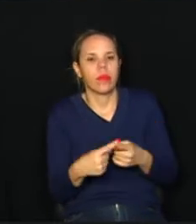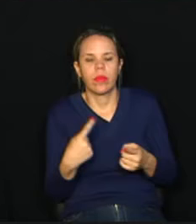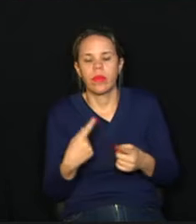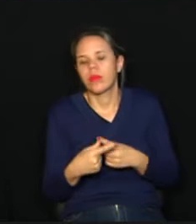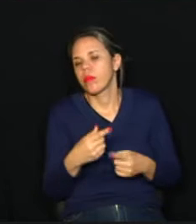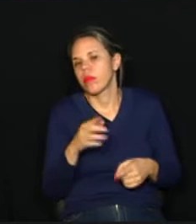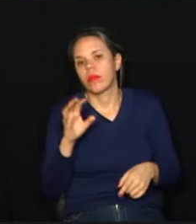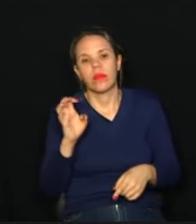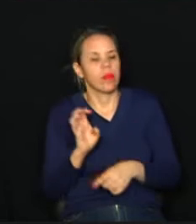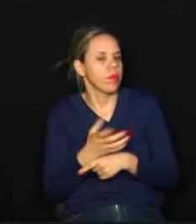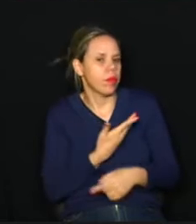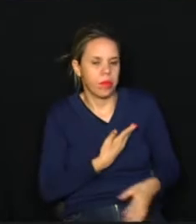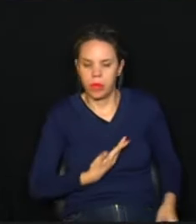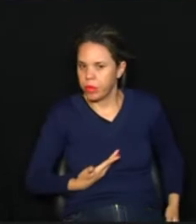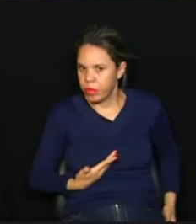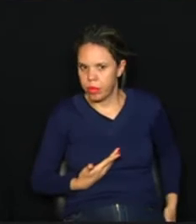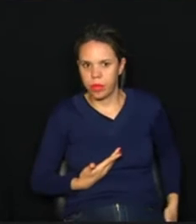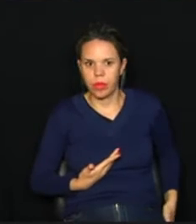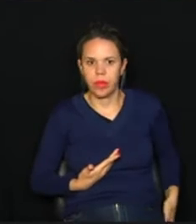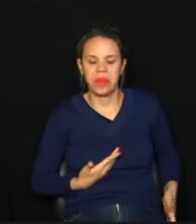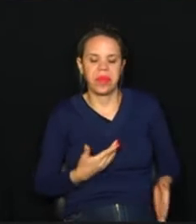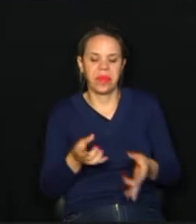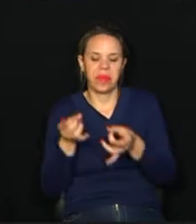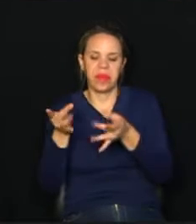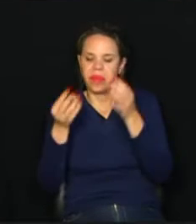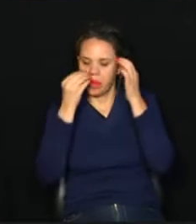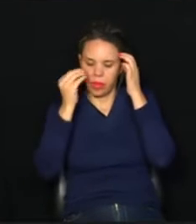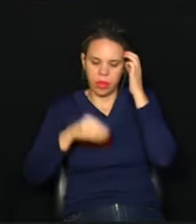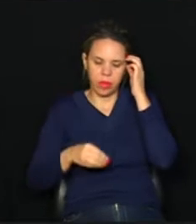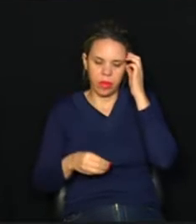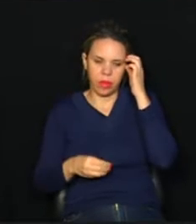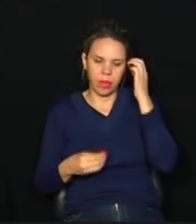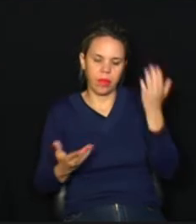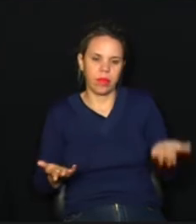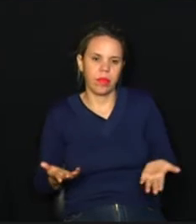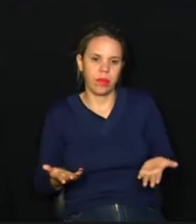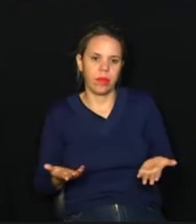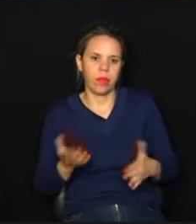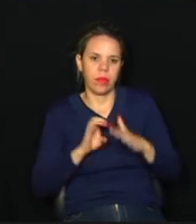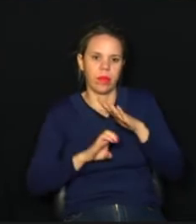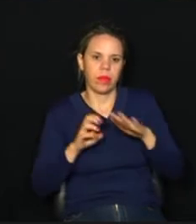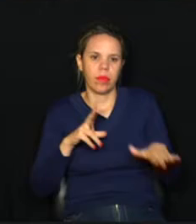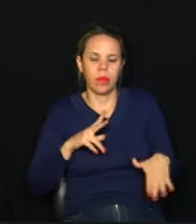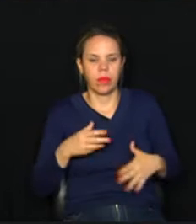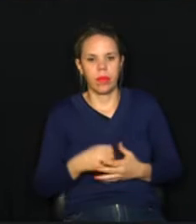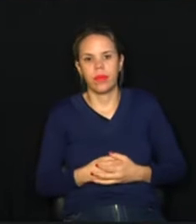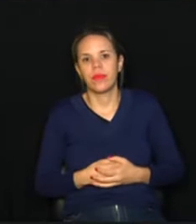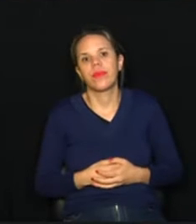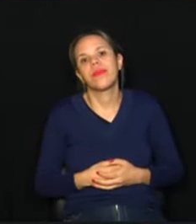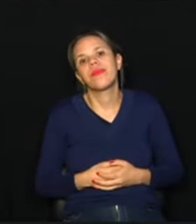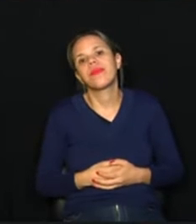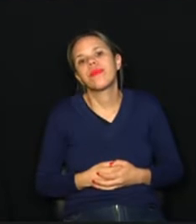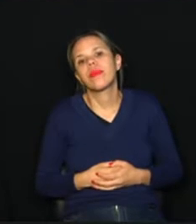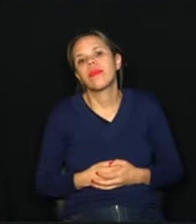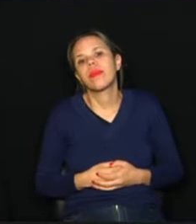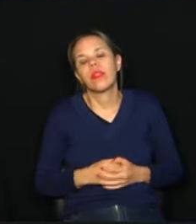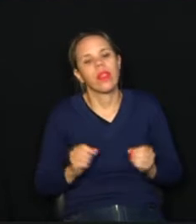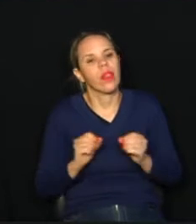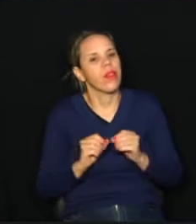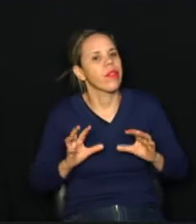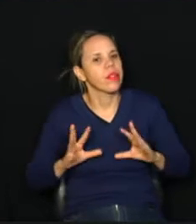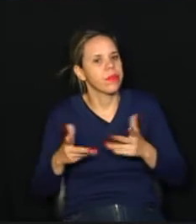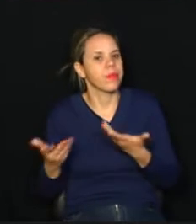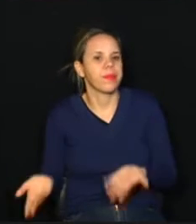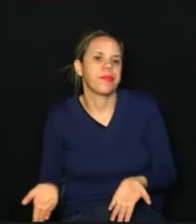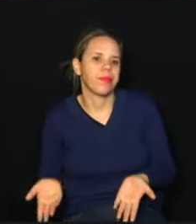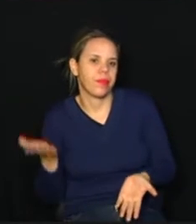Estado simplesmente lavou as mãos, né? A iniciativa privada faz tudo.